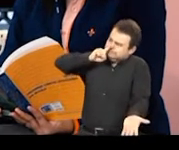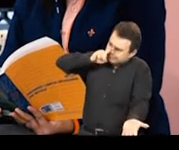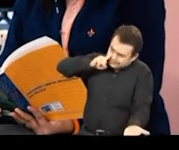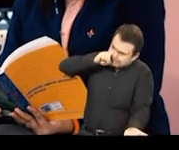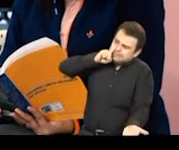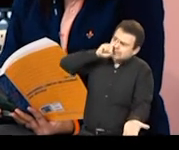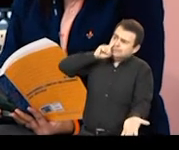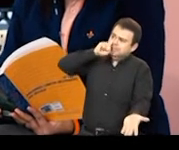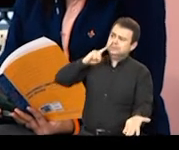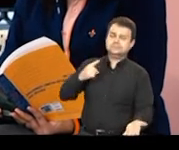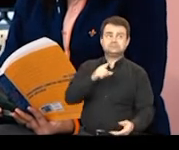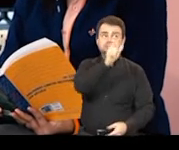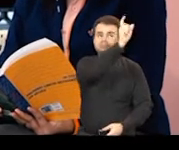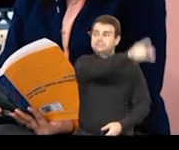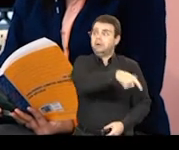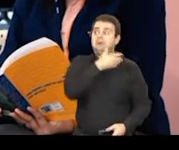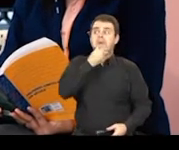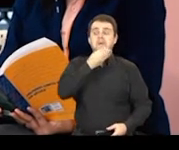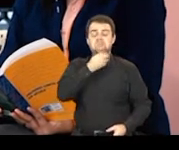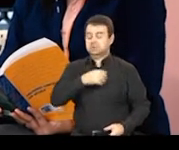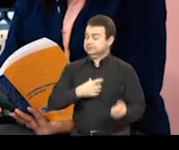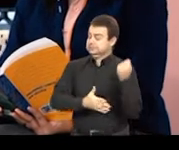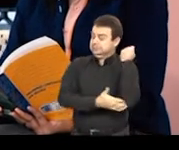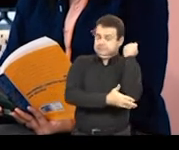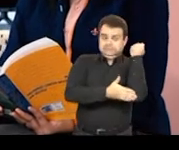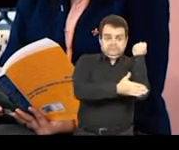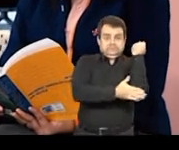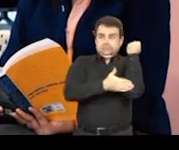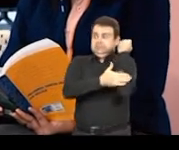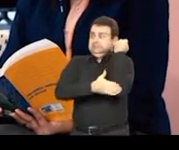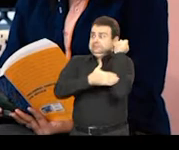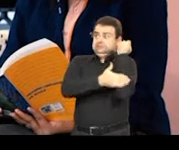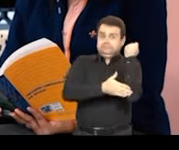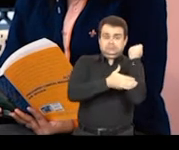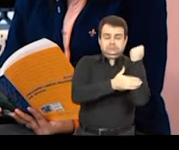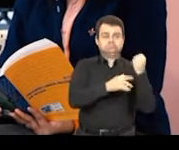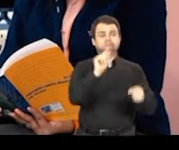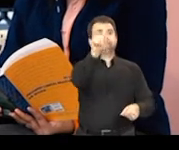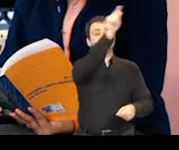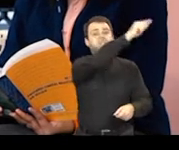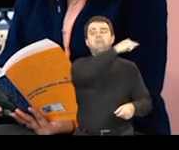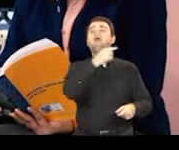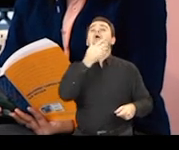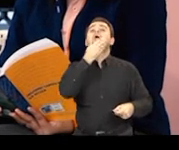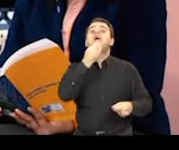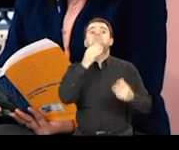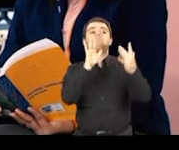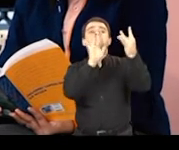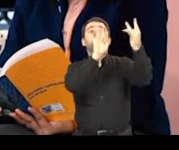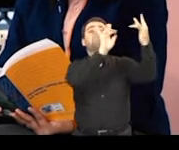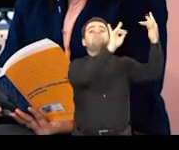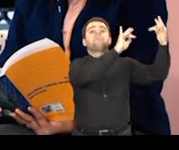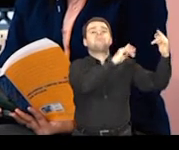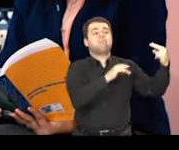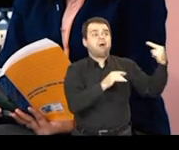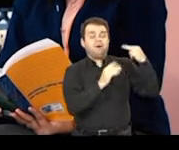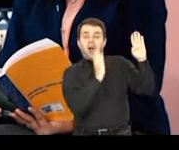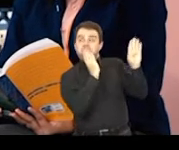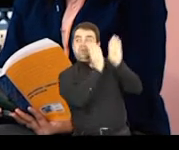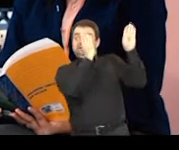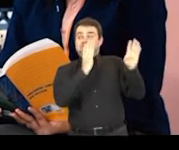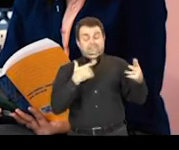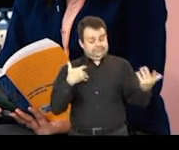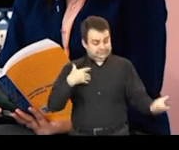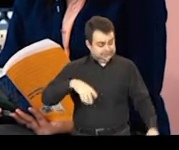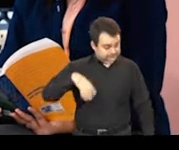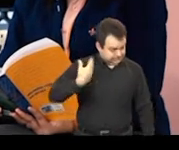é ciumentíssimo. Está farto de saber que tive meus casos. Se nos pilha juntos, então assim, quero